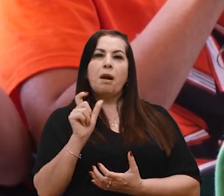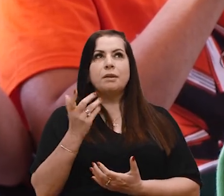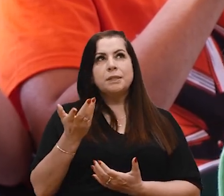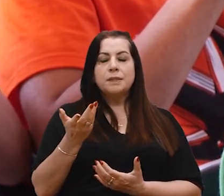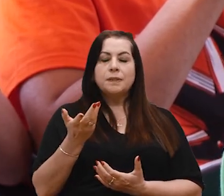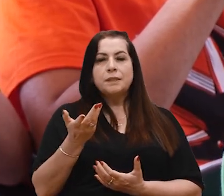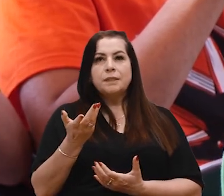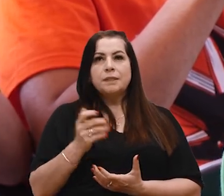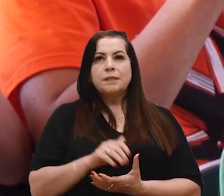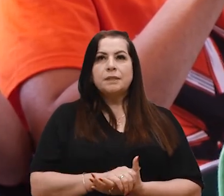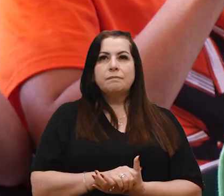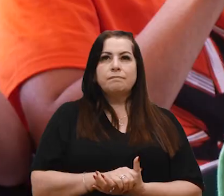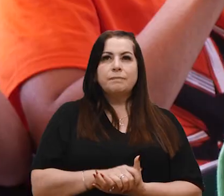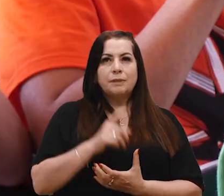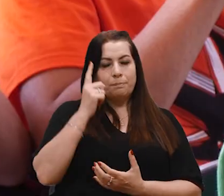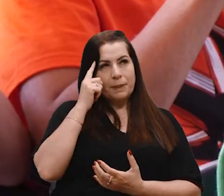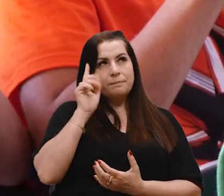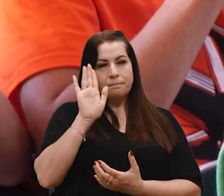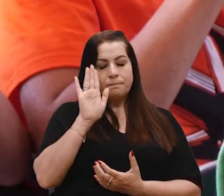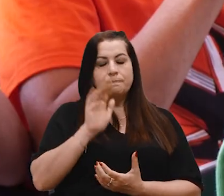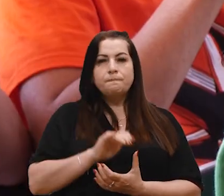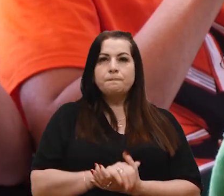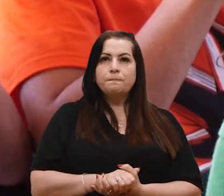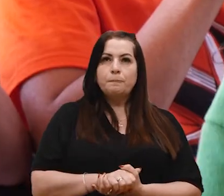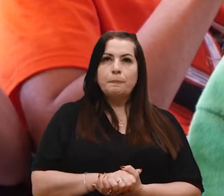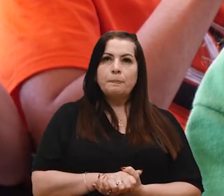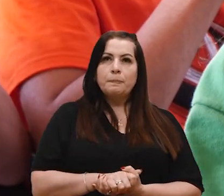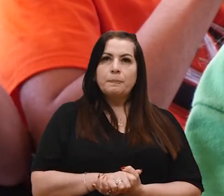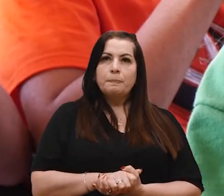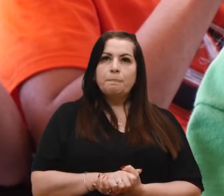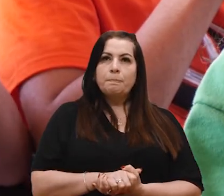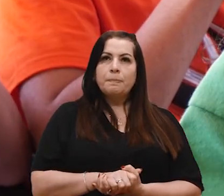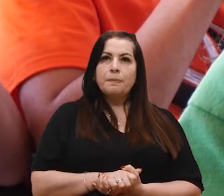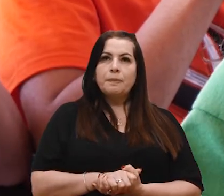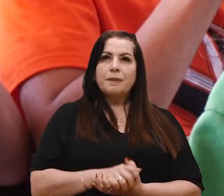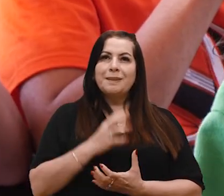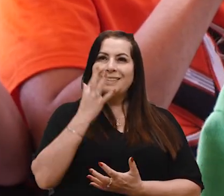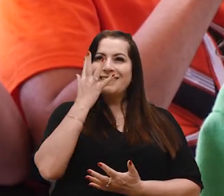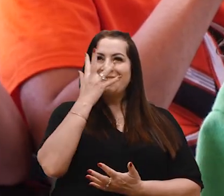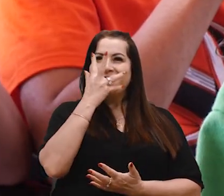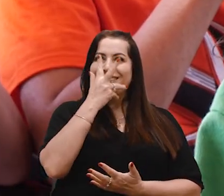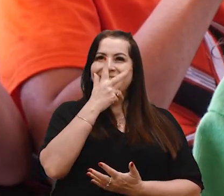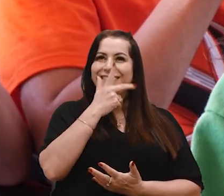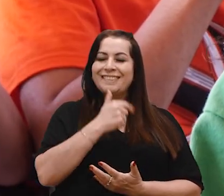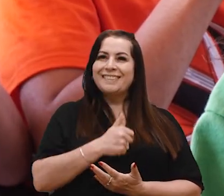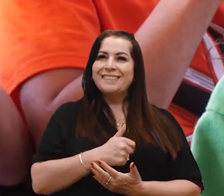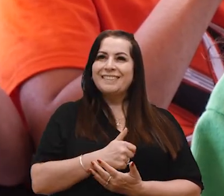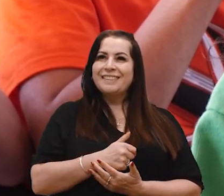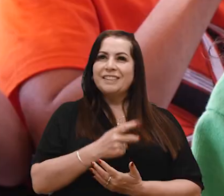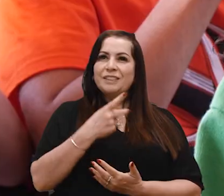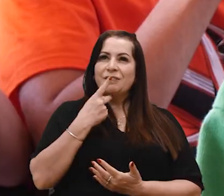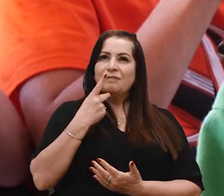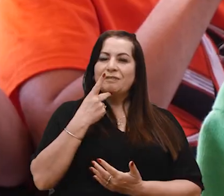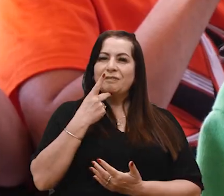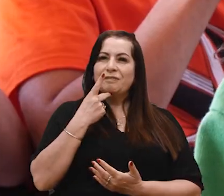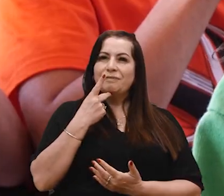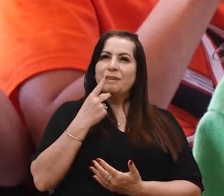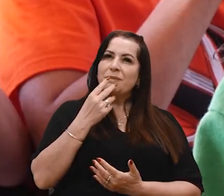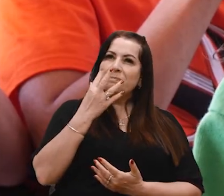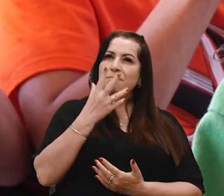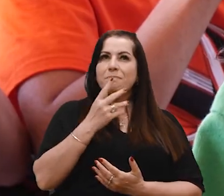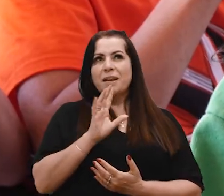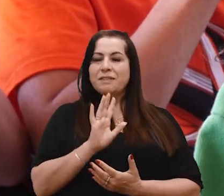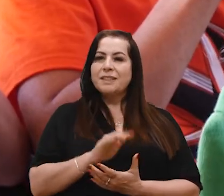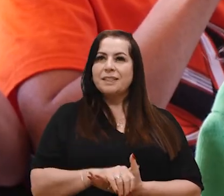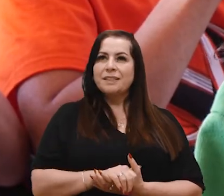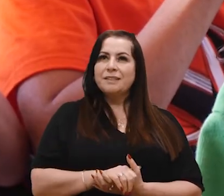poderia ser a palavra que é... Deixa eu ver. Beleza. É uma palavra